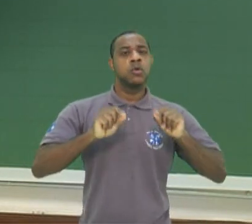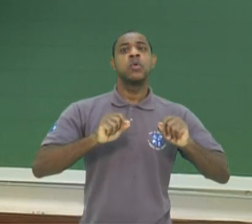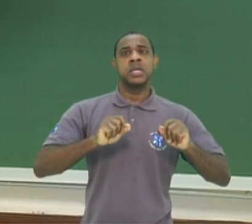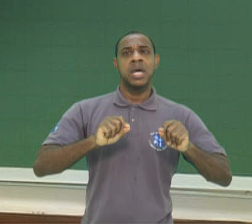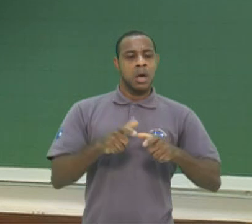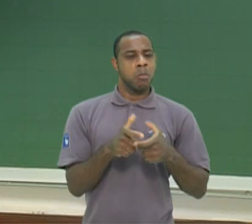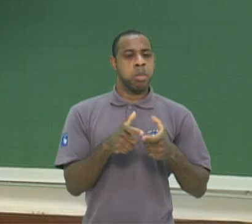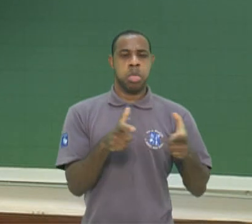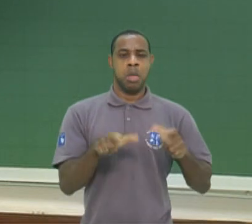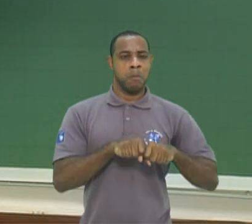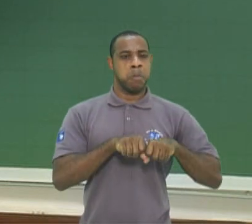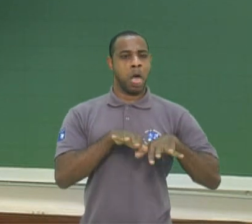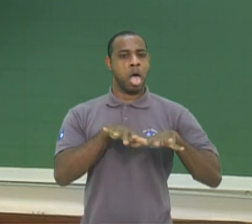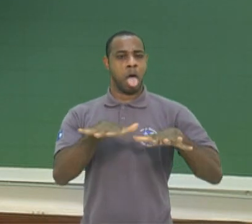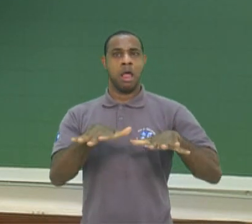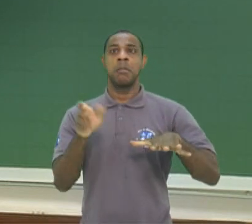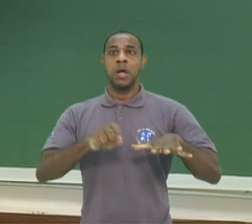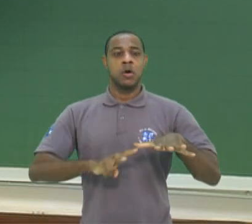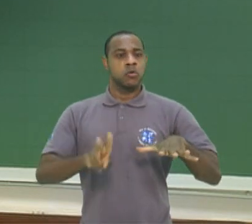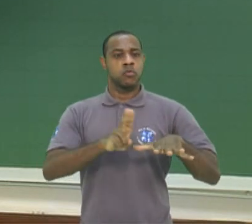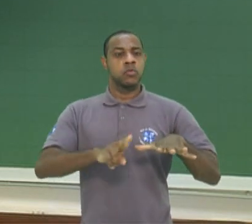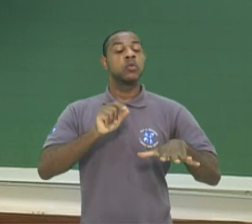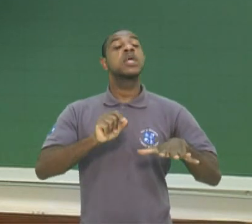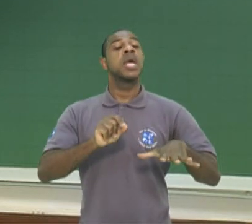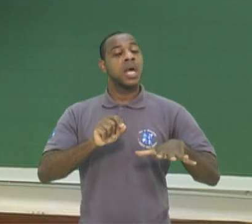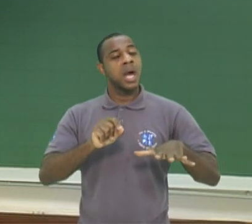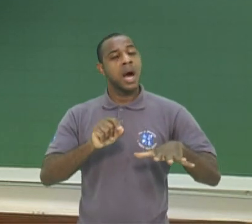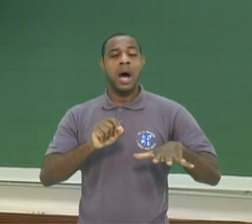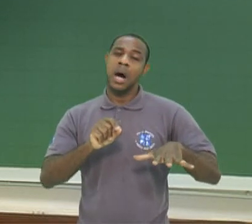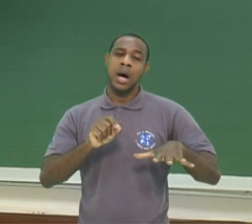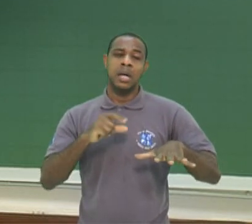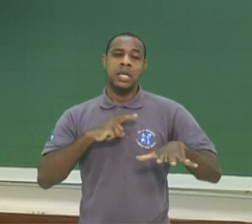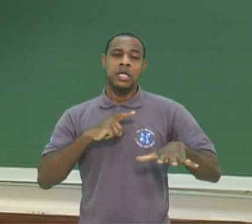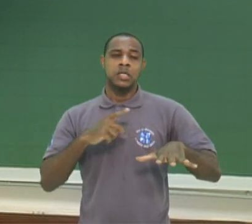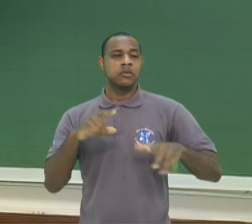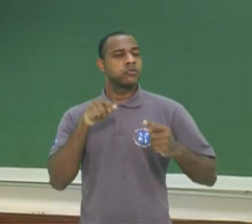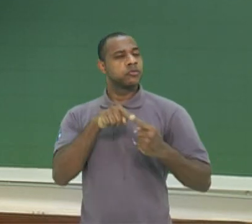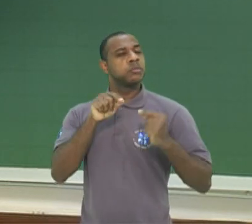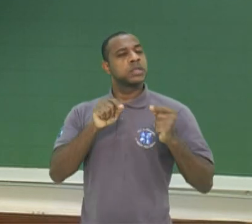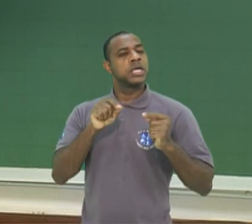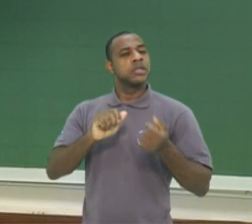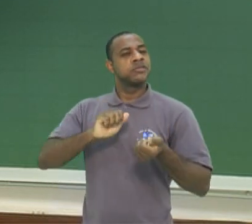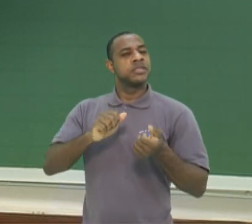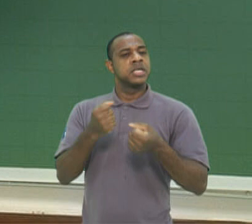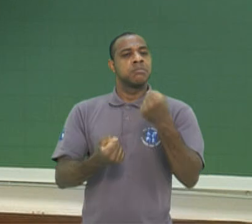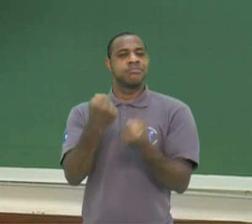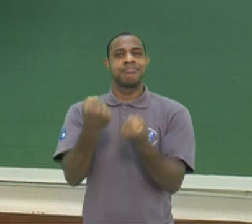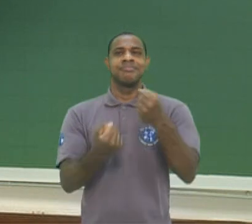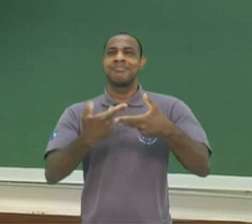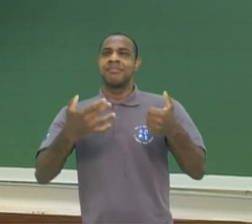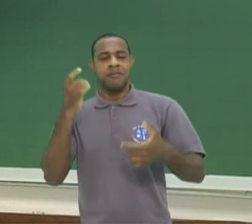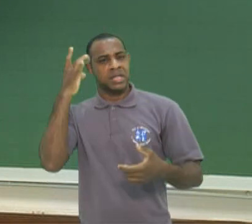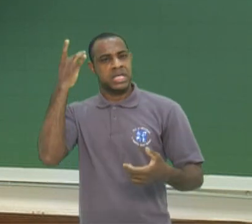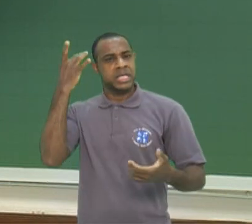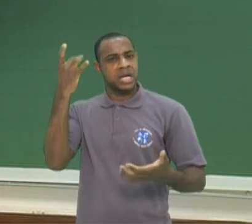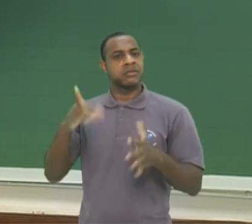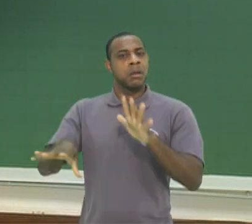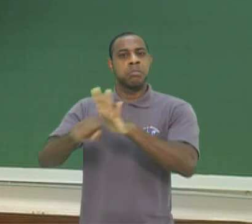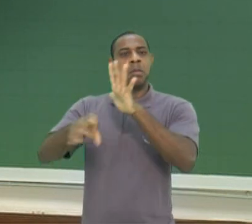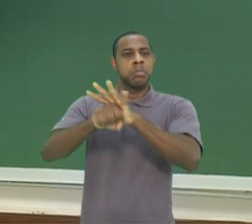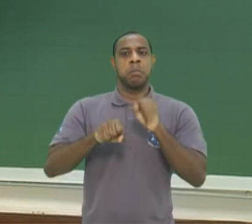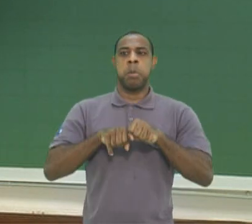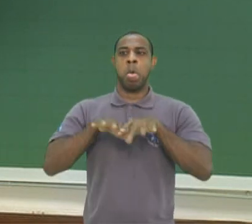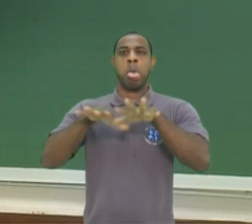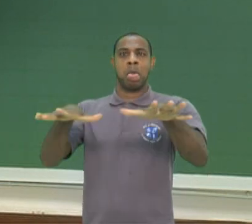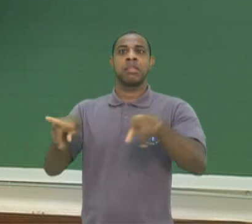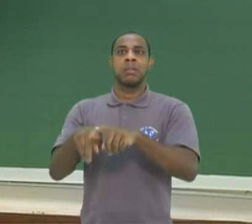no espaço, utilizando também formas de transporte que acabam facilitando também a proliferação